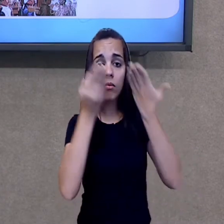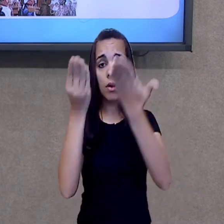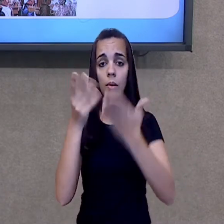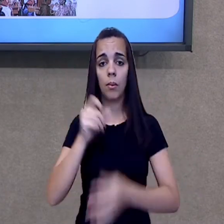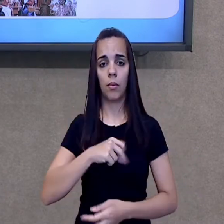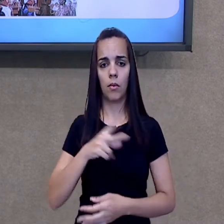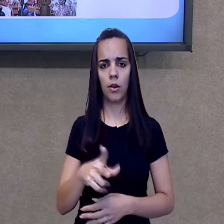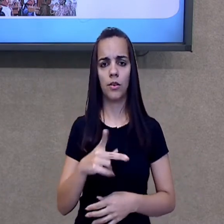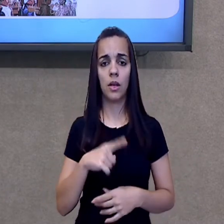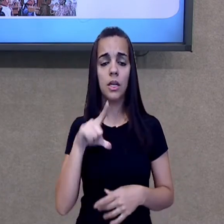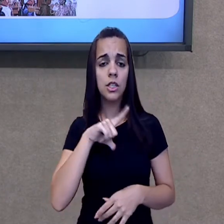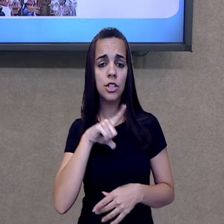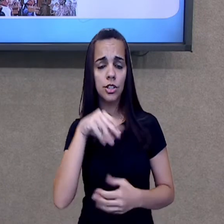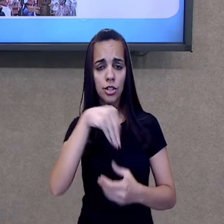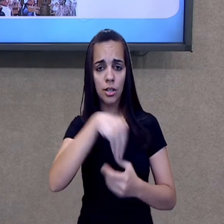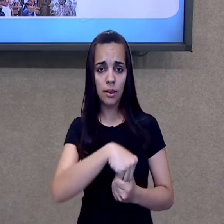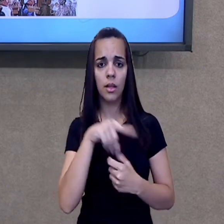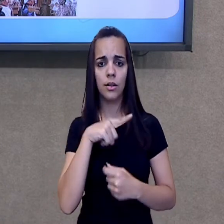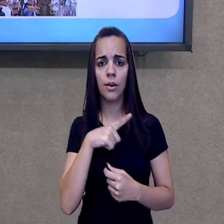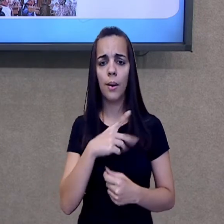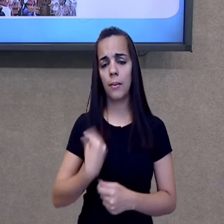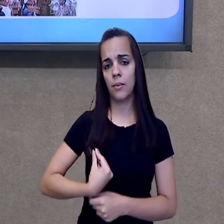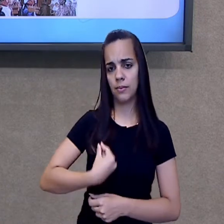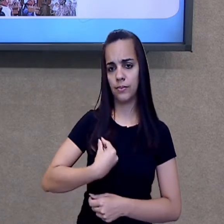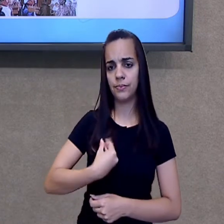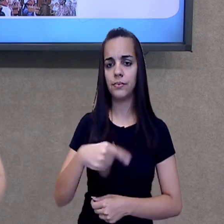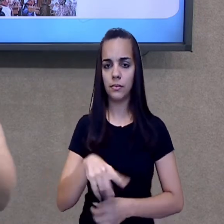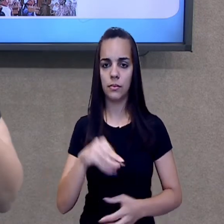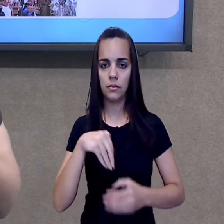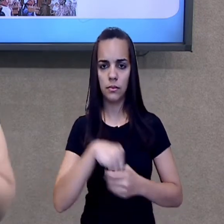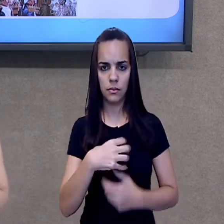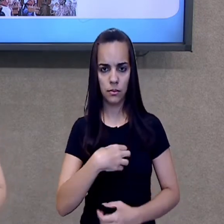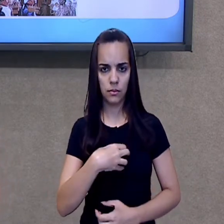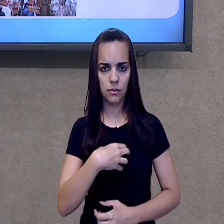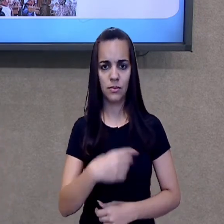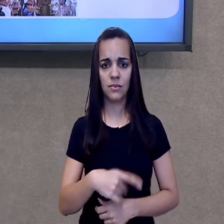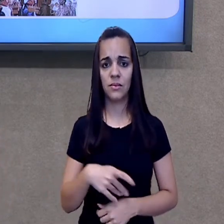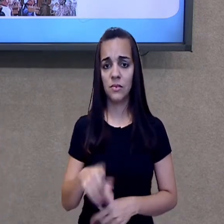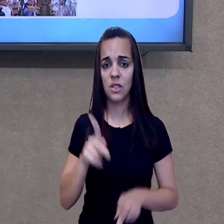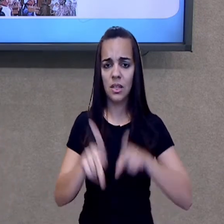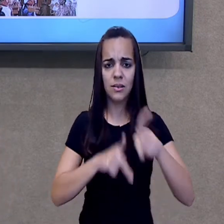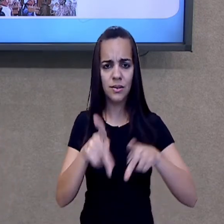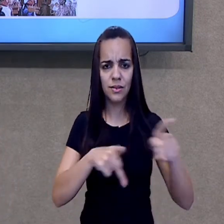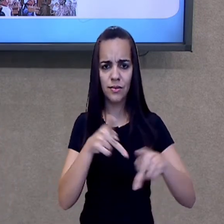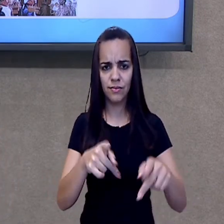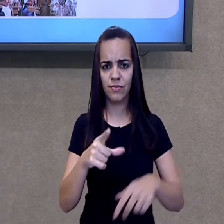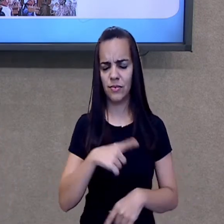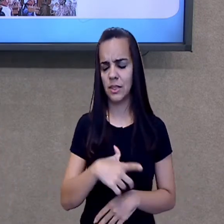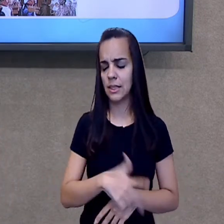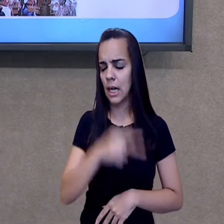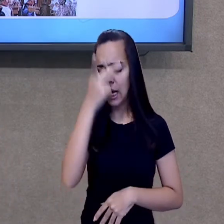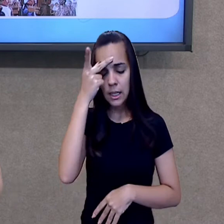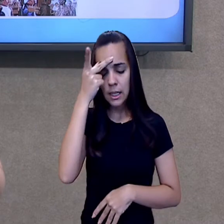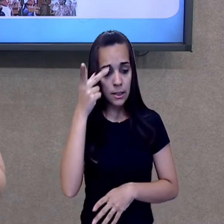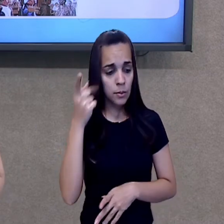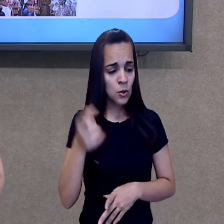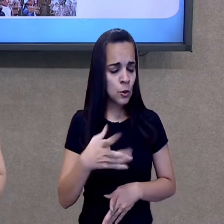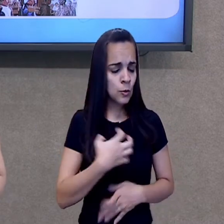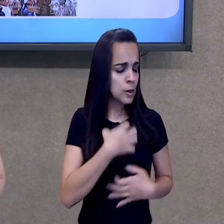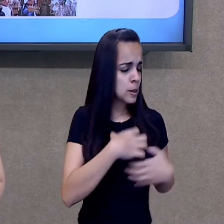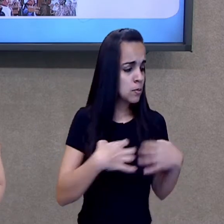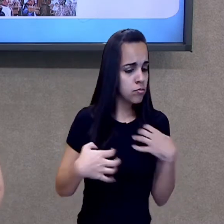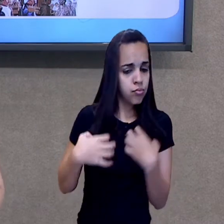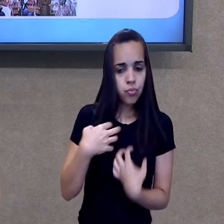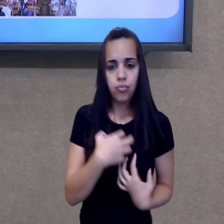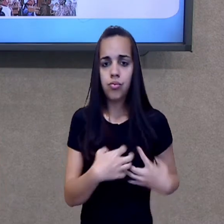para a sobrevivência de que estavam disponíveis. A população estava cada vez mais inconformada. Além disso, o